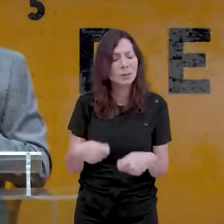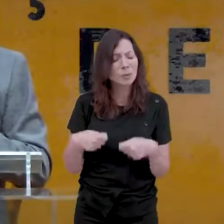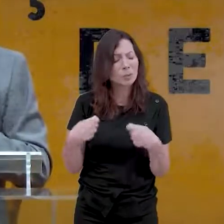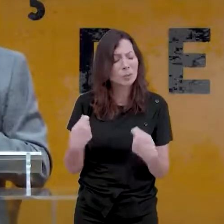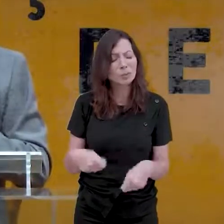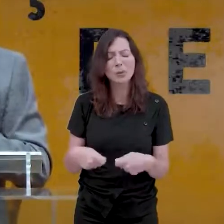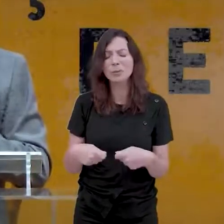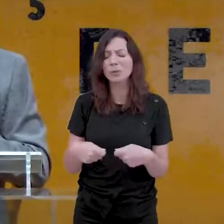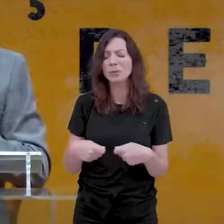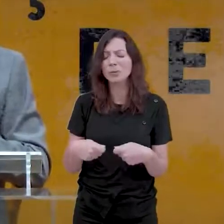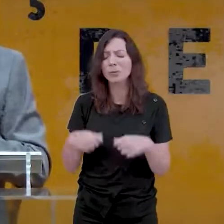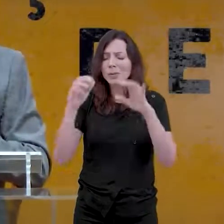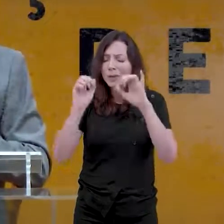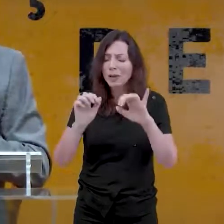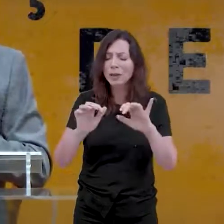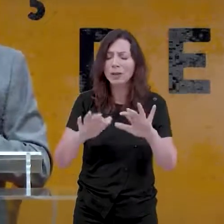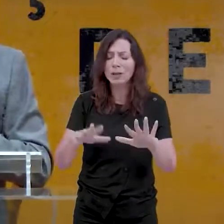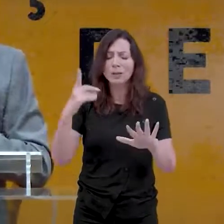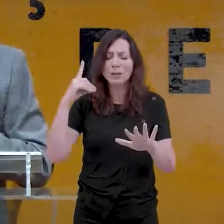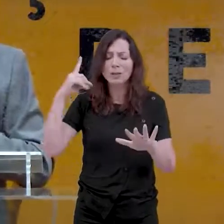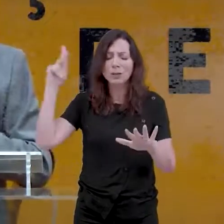desesperadamente da tua graça.